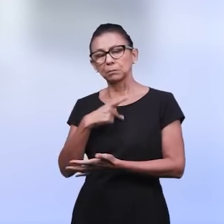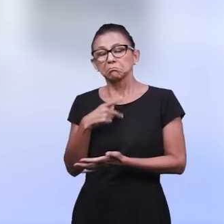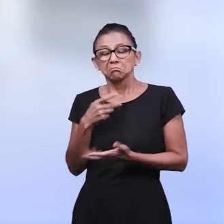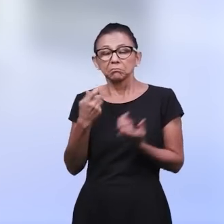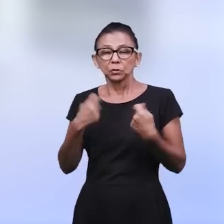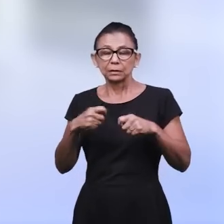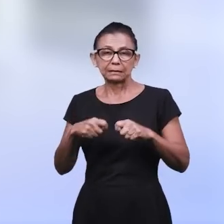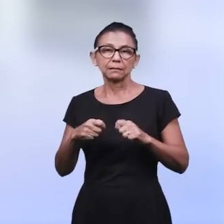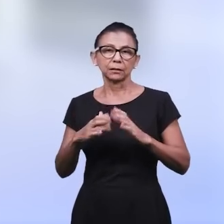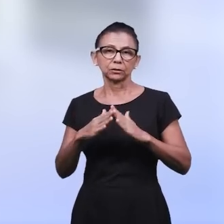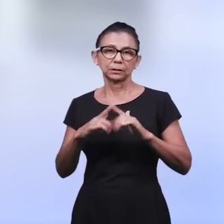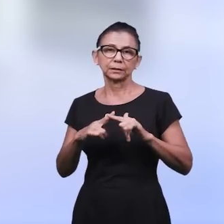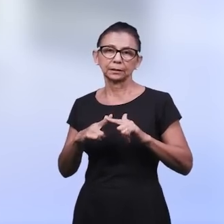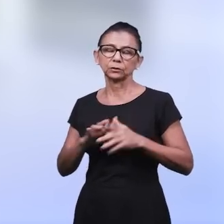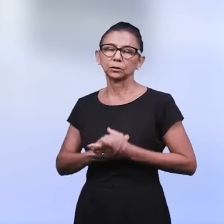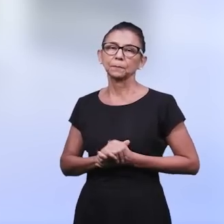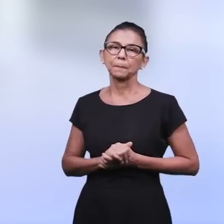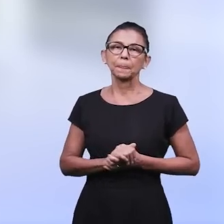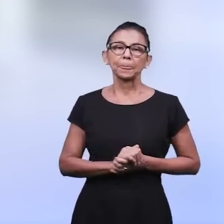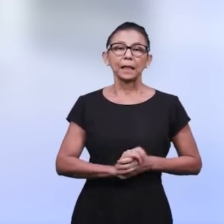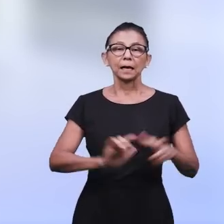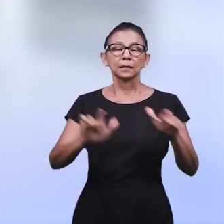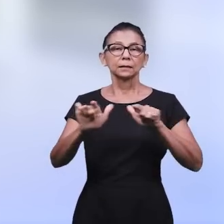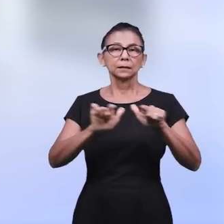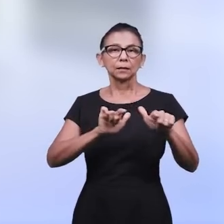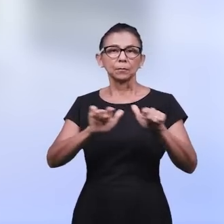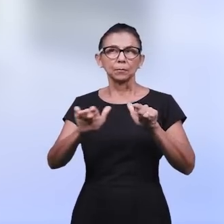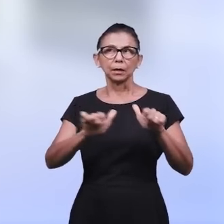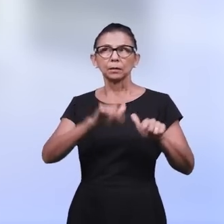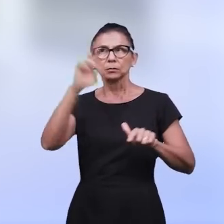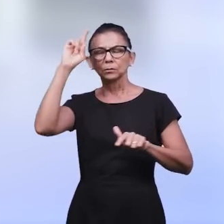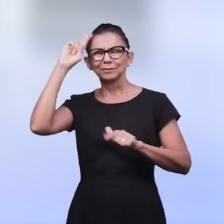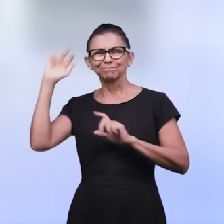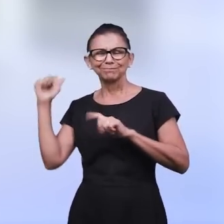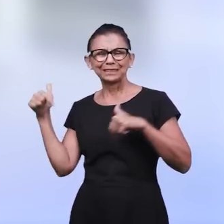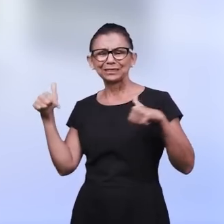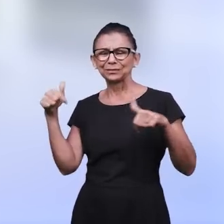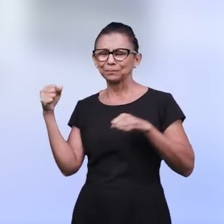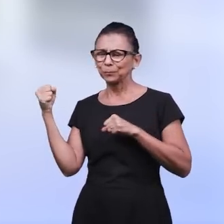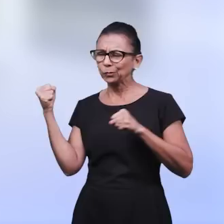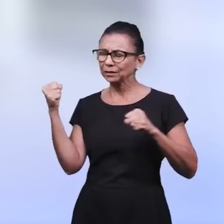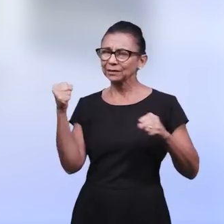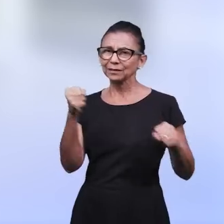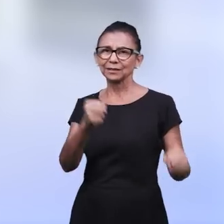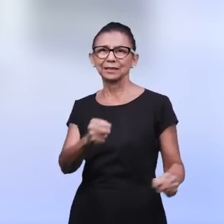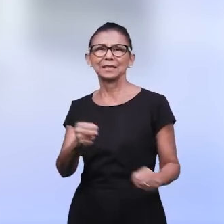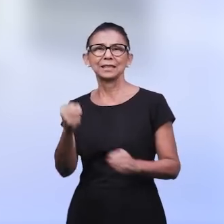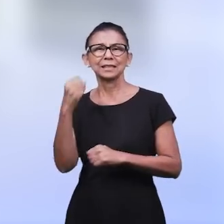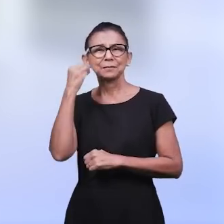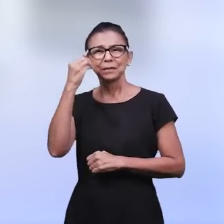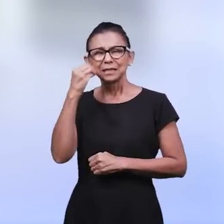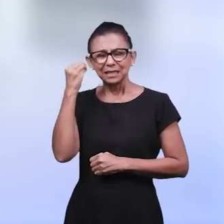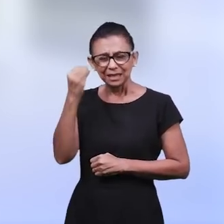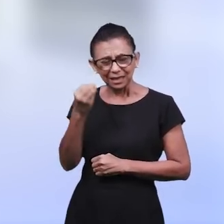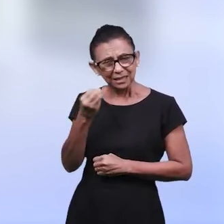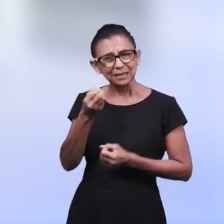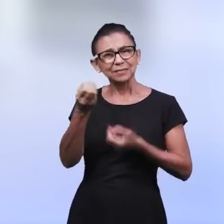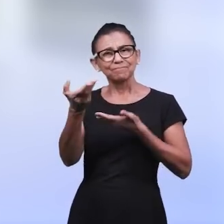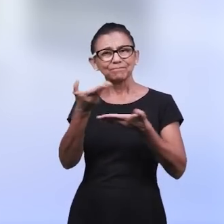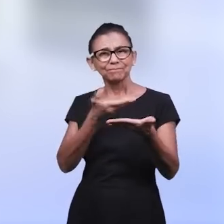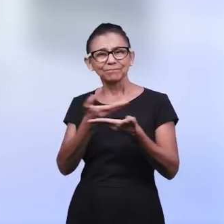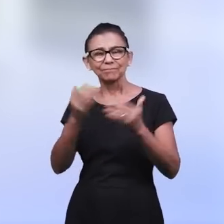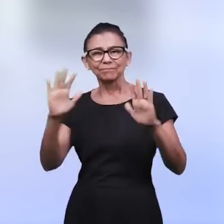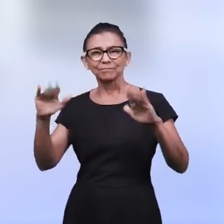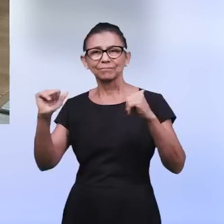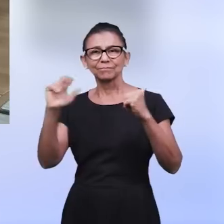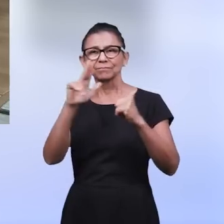necessidade da igreja. Neste trabalho, o Senhor tem operado grandemente, concedendo muitas experiências. Louvado seja o